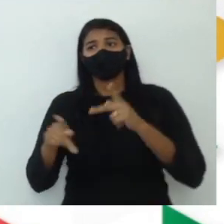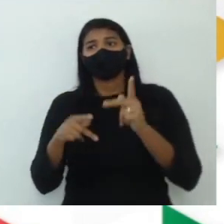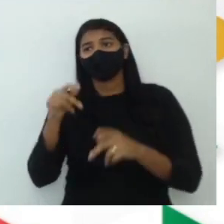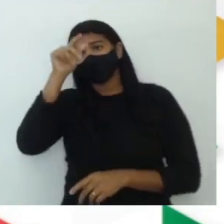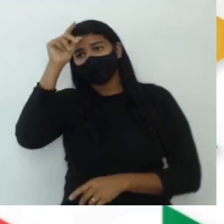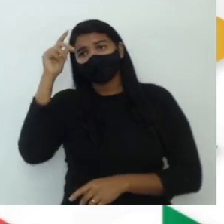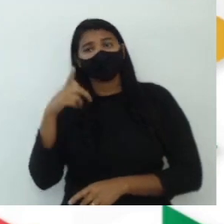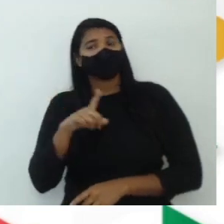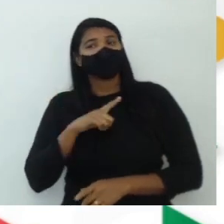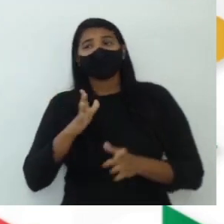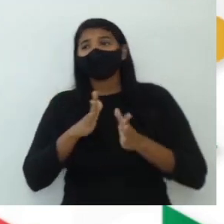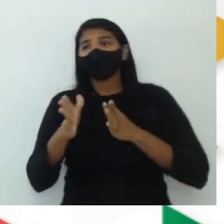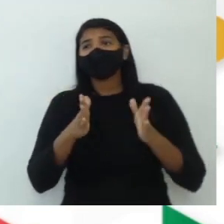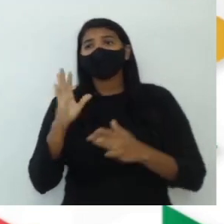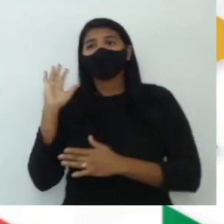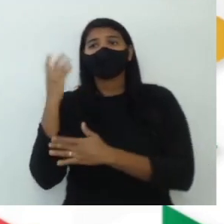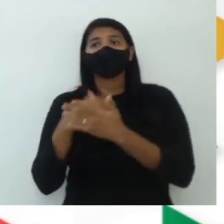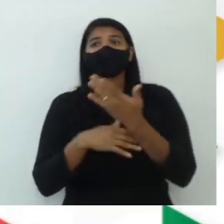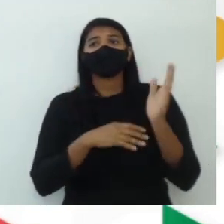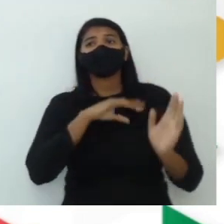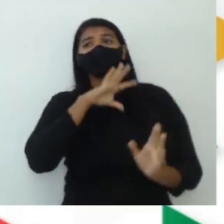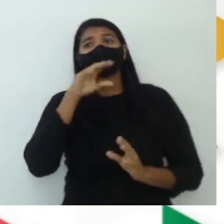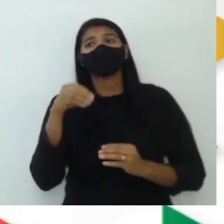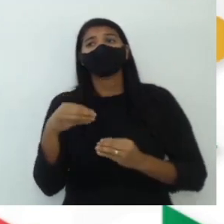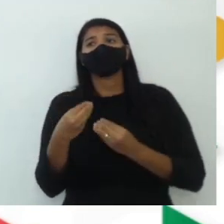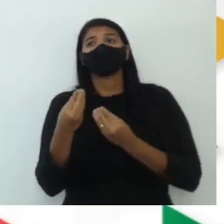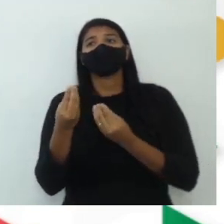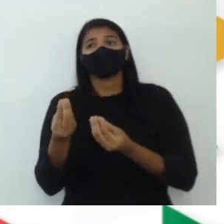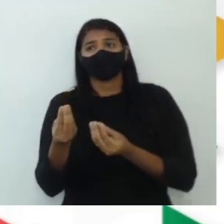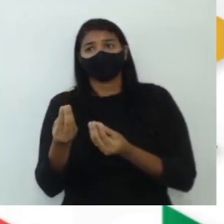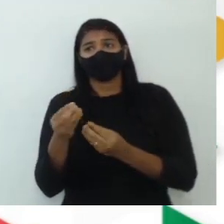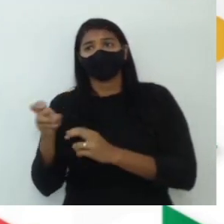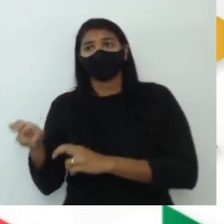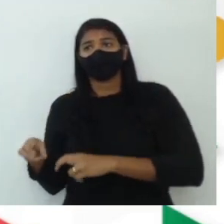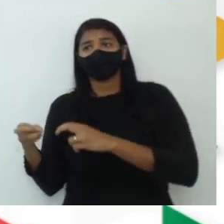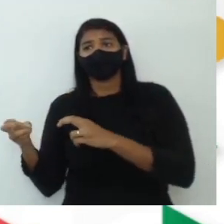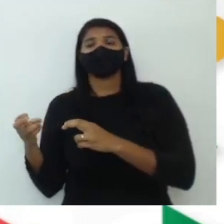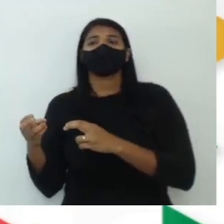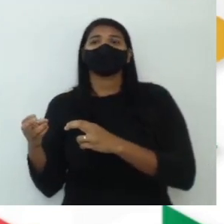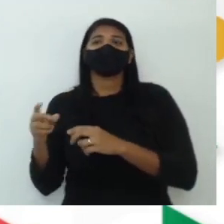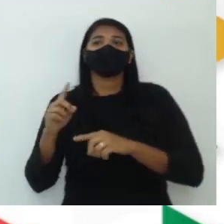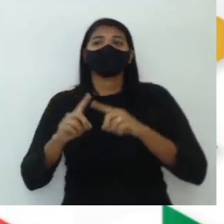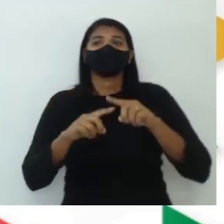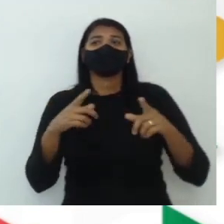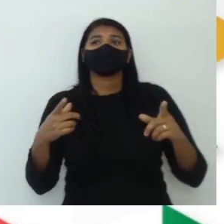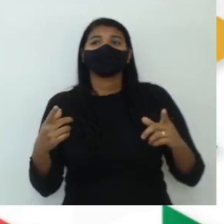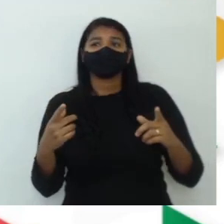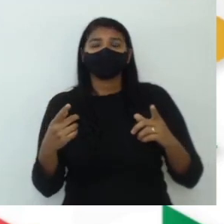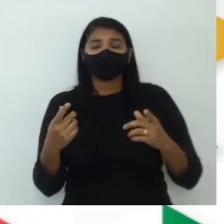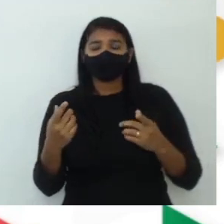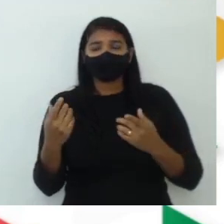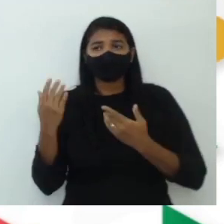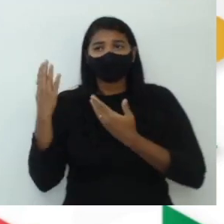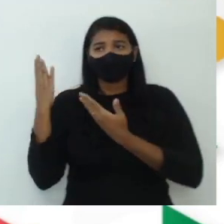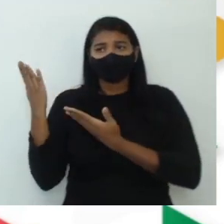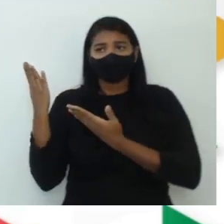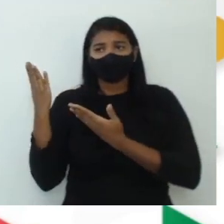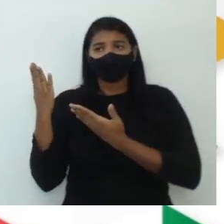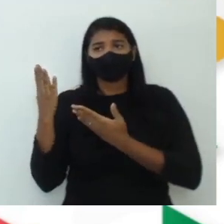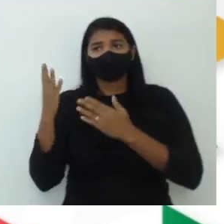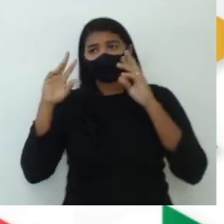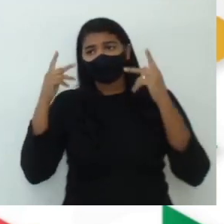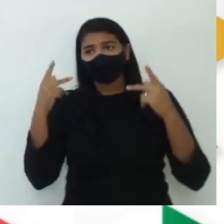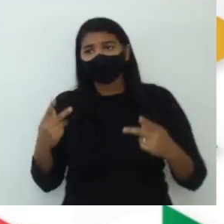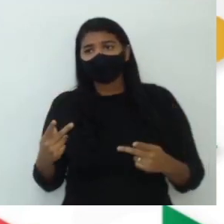ao que a natureza fornece e também aos bens de produção, que são produzidos exatamente por essas próprias pessoas. Então